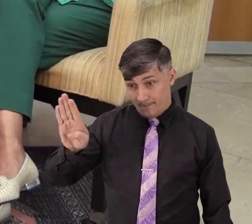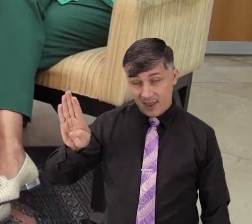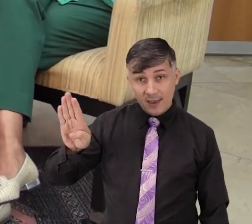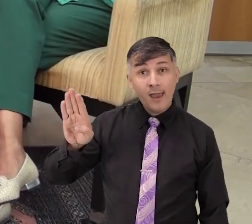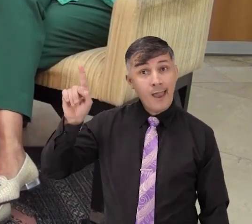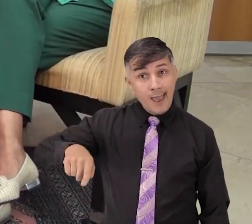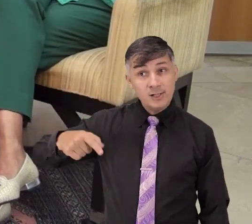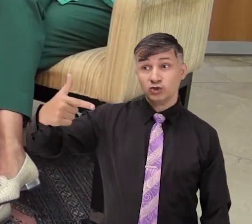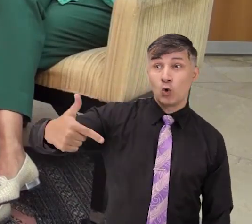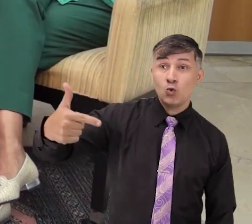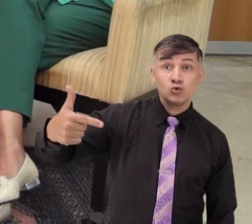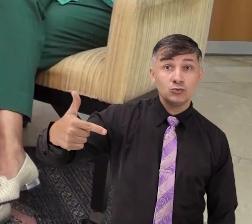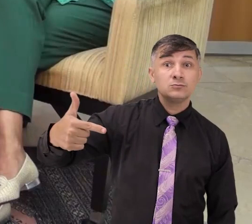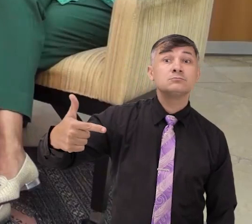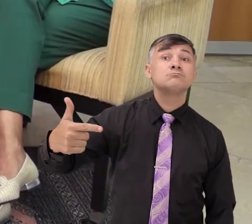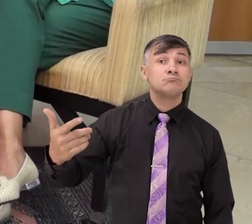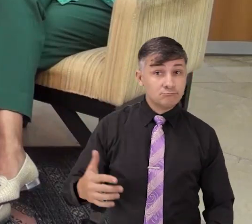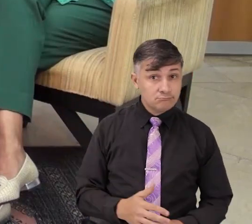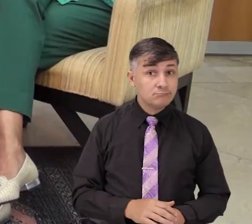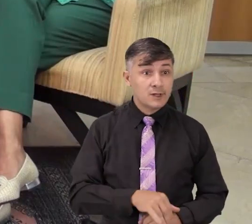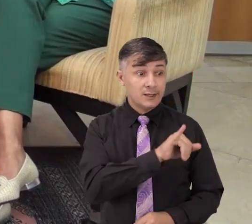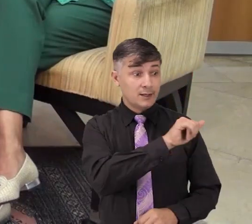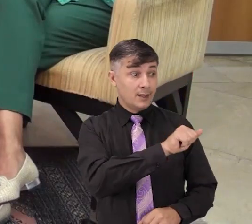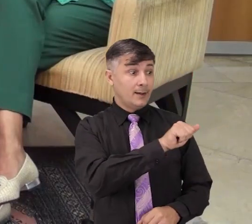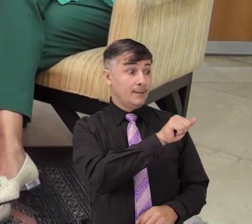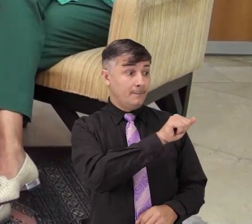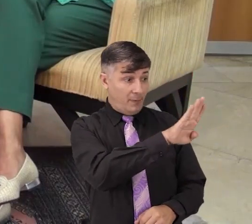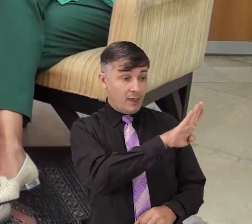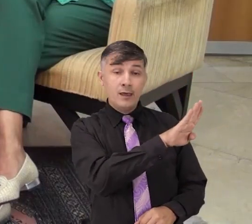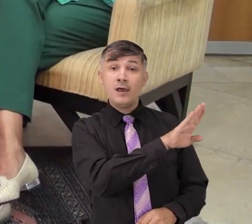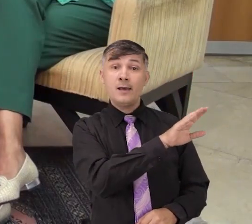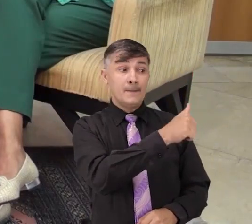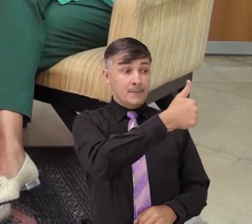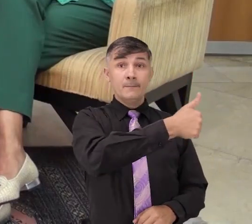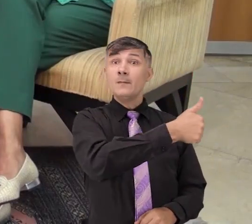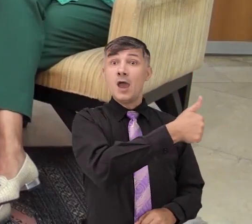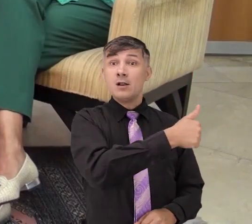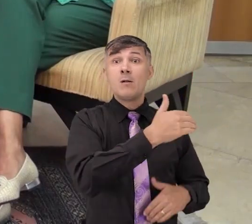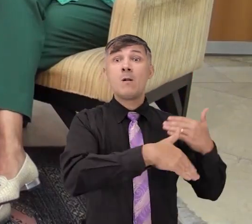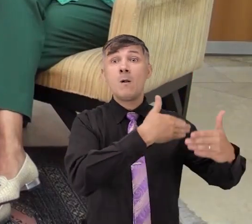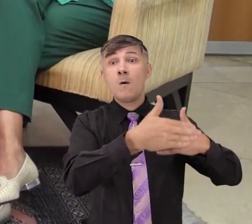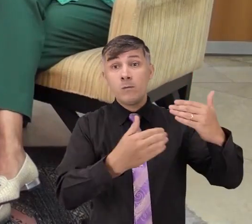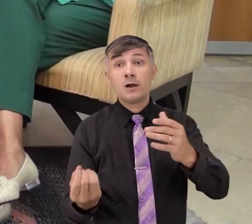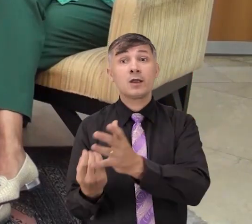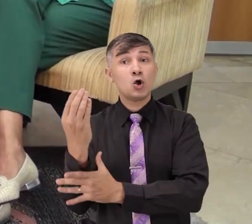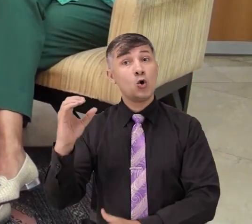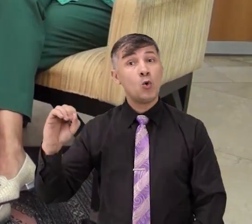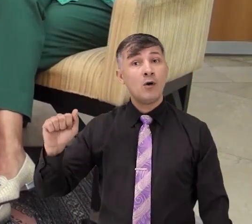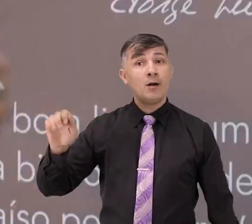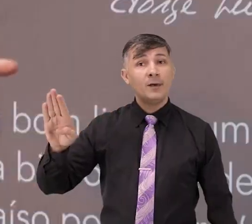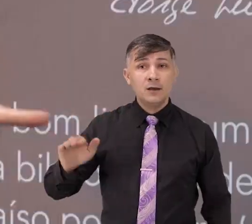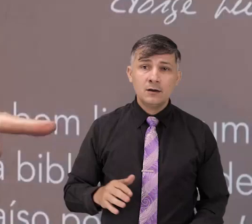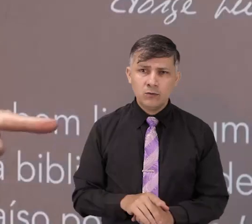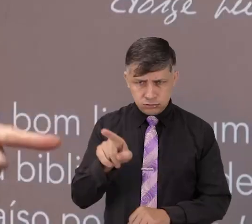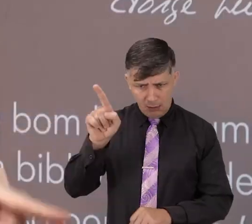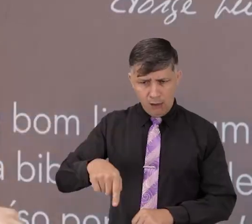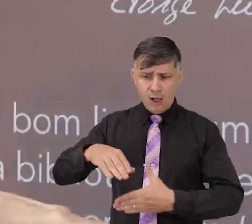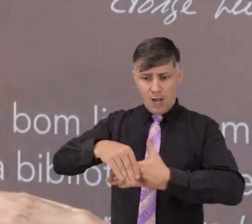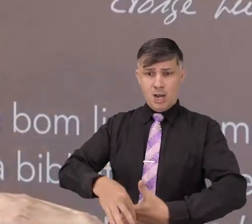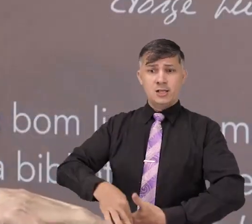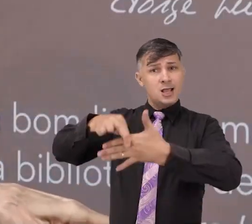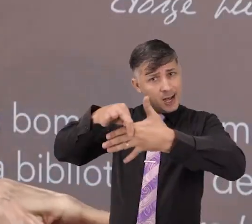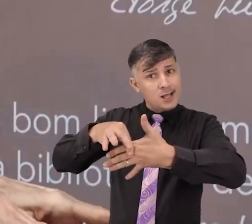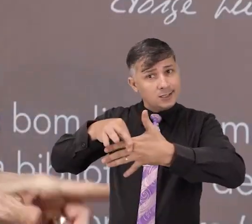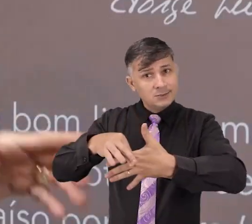membras revelam para você? Porque você é essa liderança que dá voz a essas pessoas, que não têm voz não só